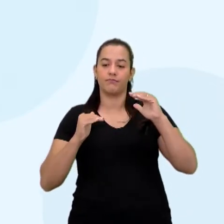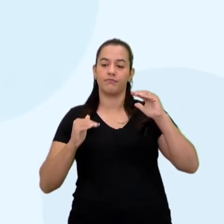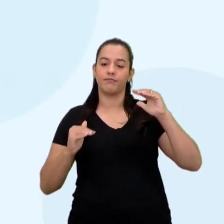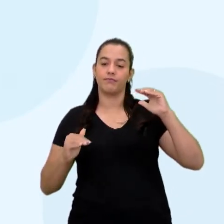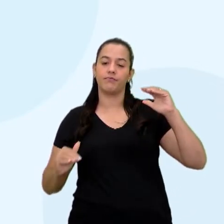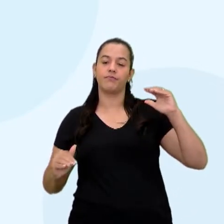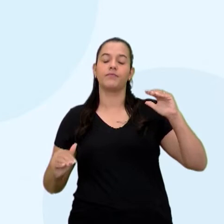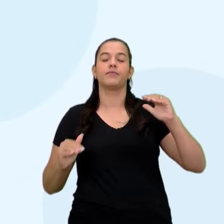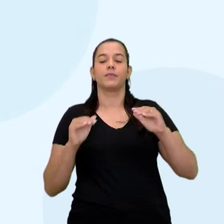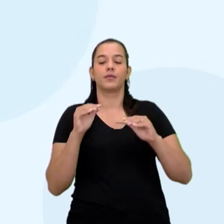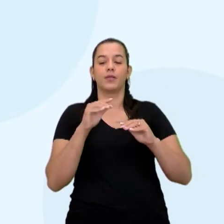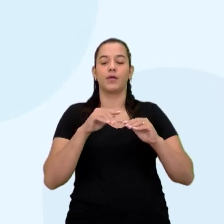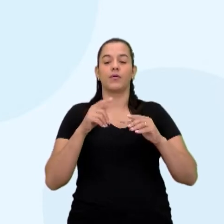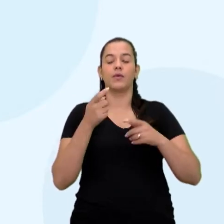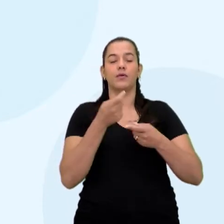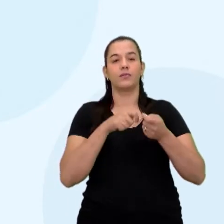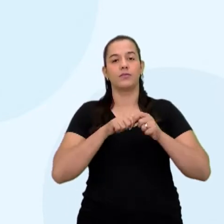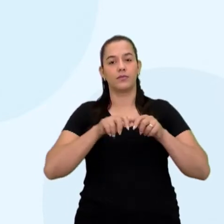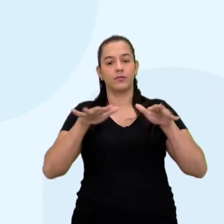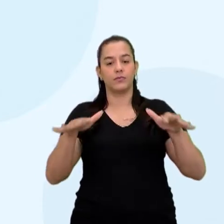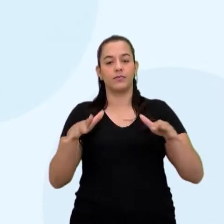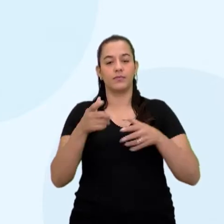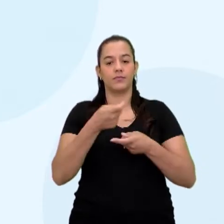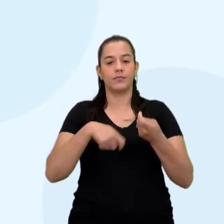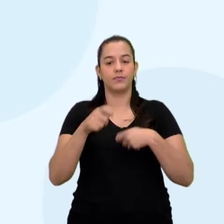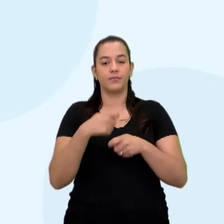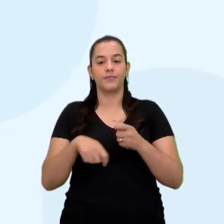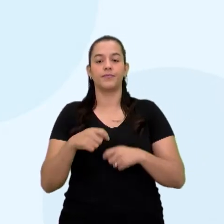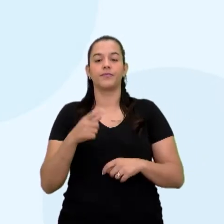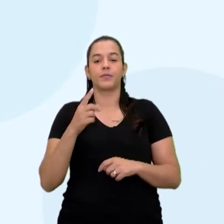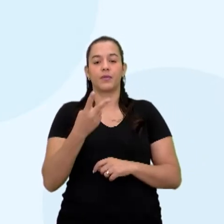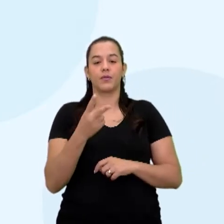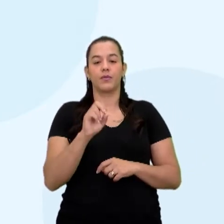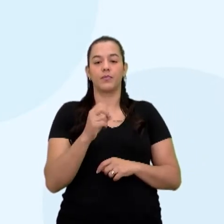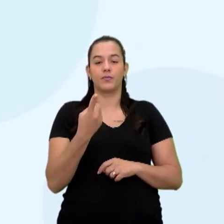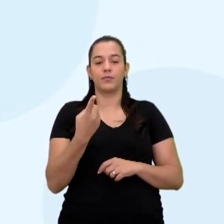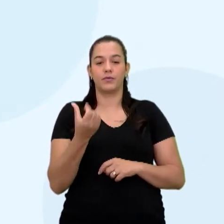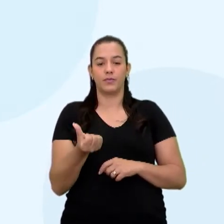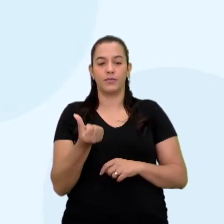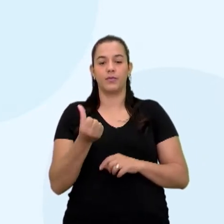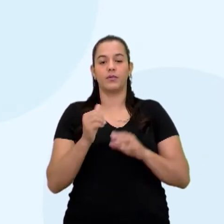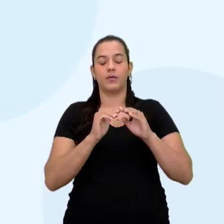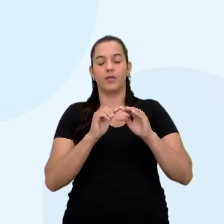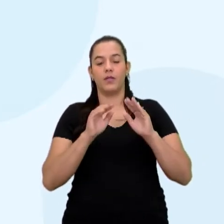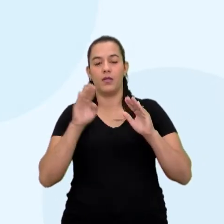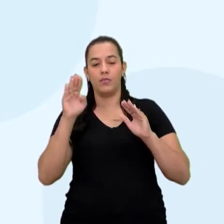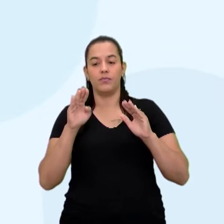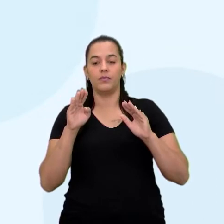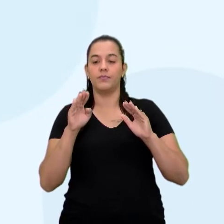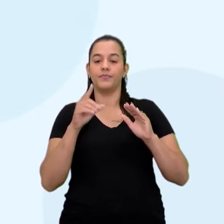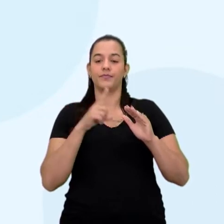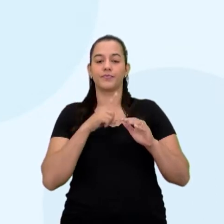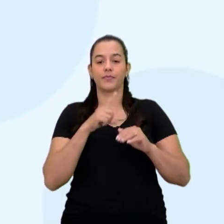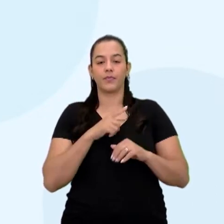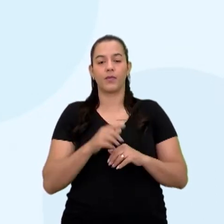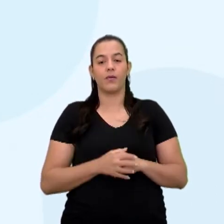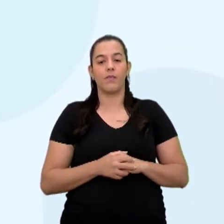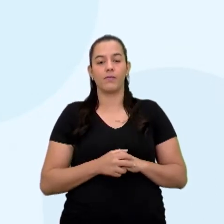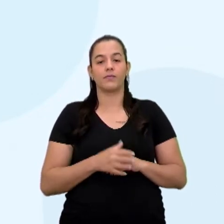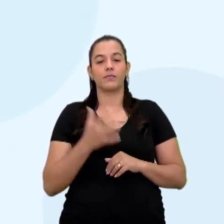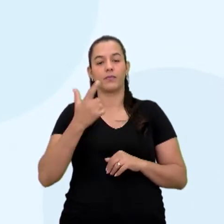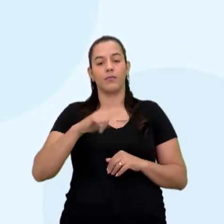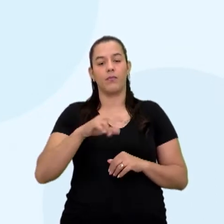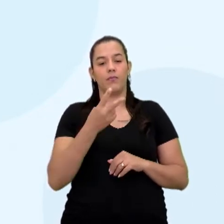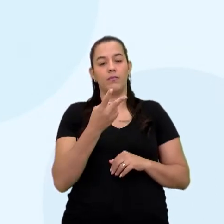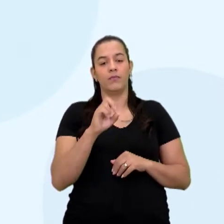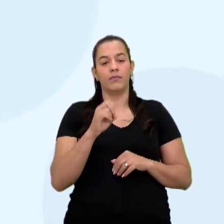distribuição de renda está melhorando. Mas aí chega em 2016, ele tem um pequeno aumento, 0,498, 2017 mantém